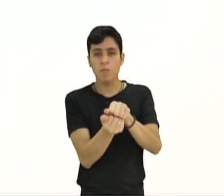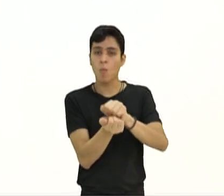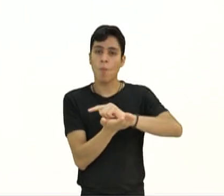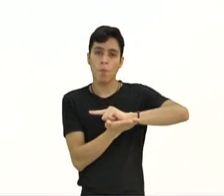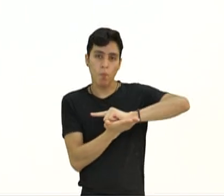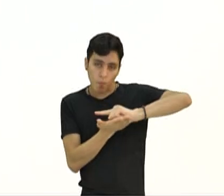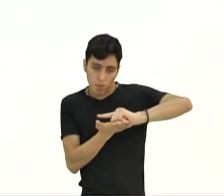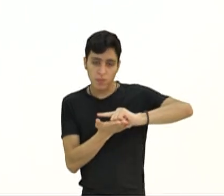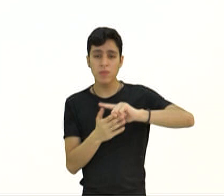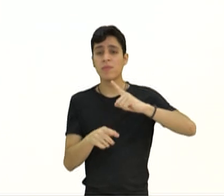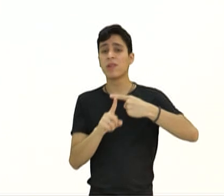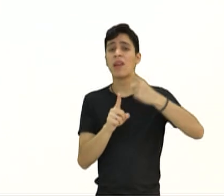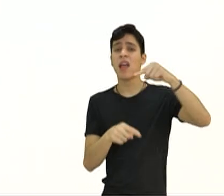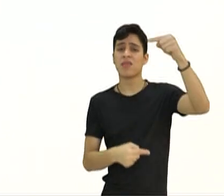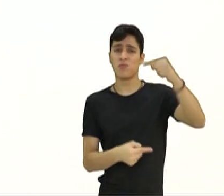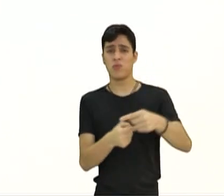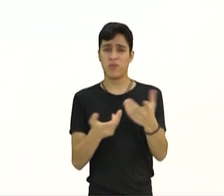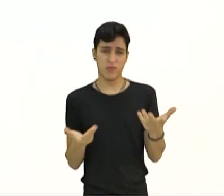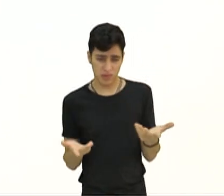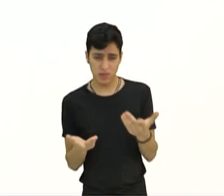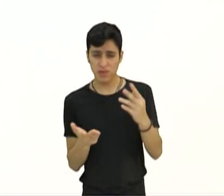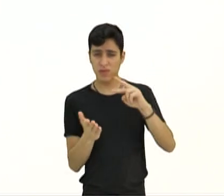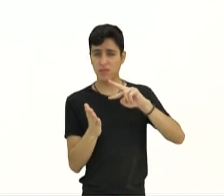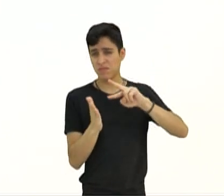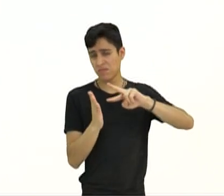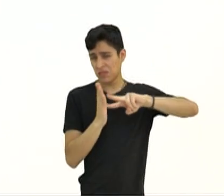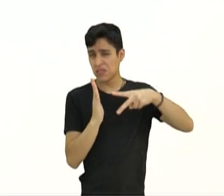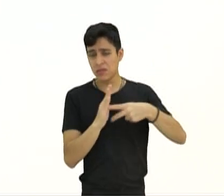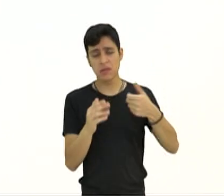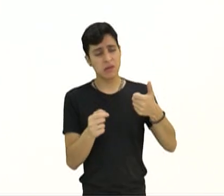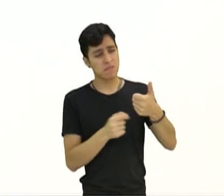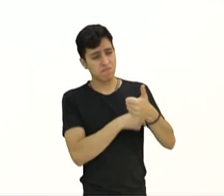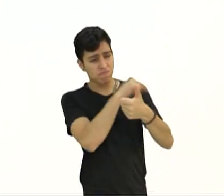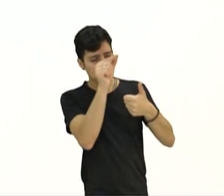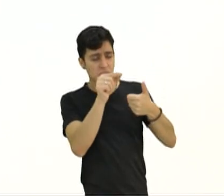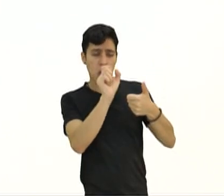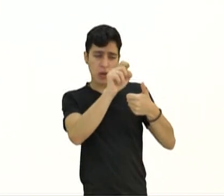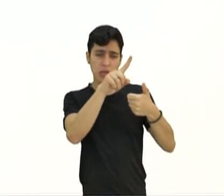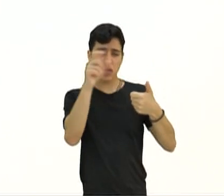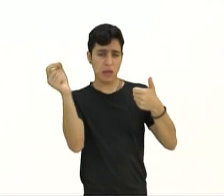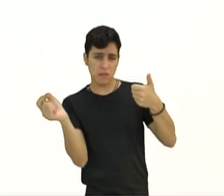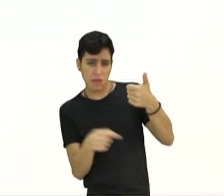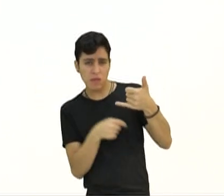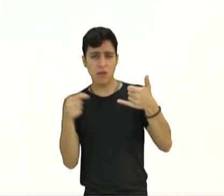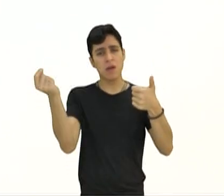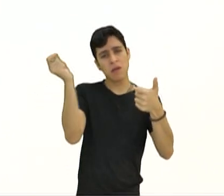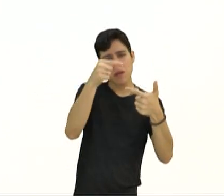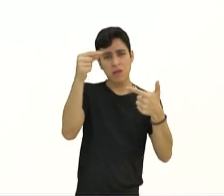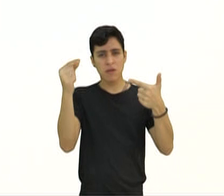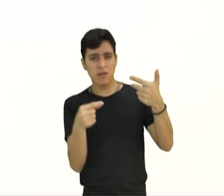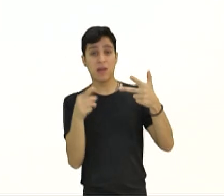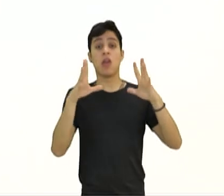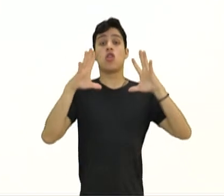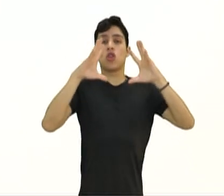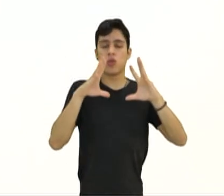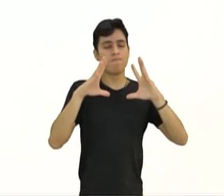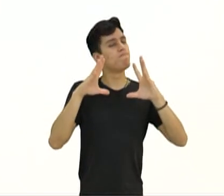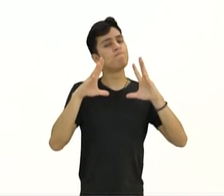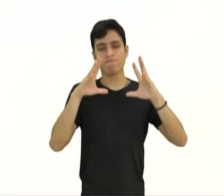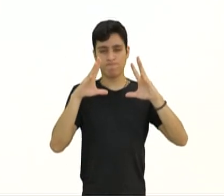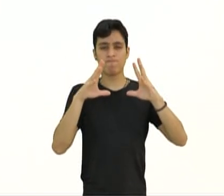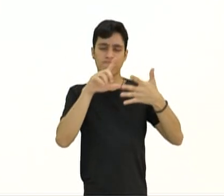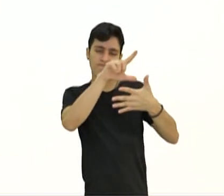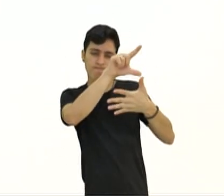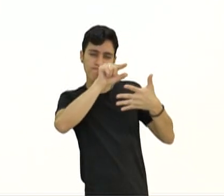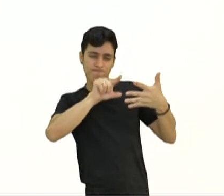espaço normalmente curto, onde é publicado essa seção, onde é limitado o tamanho do texto. Então, se o